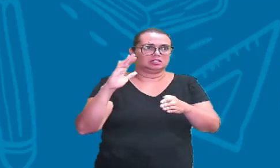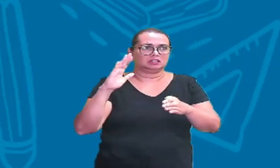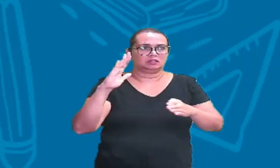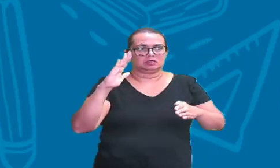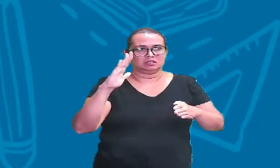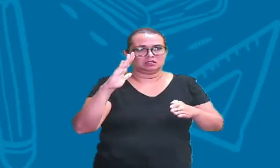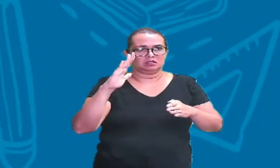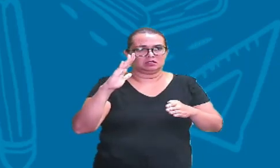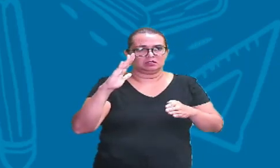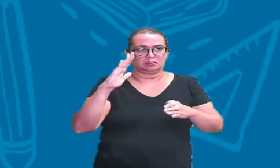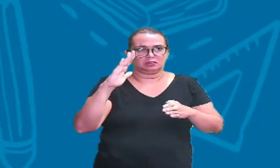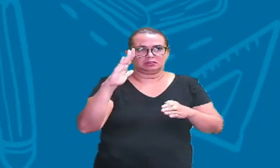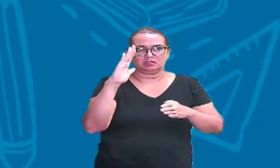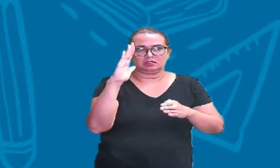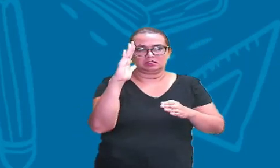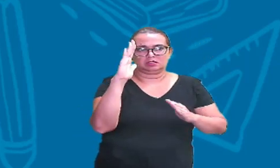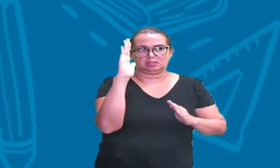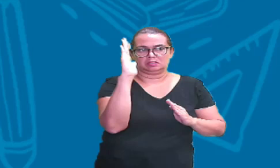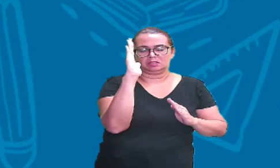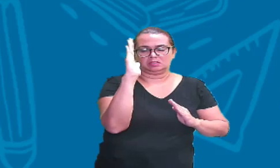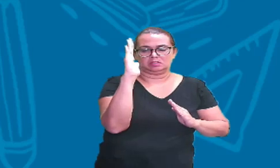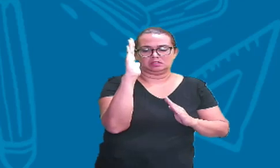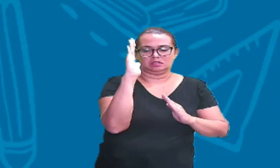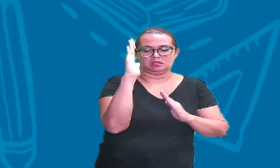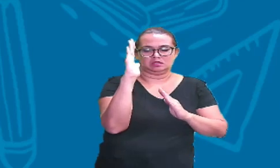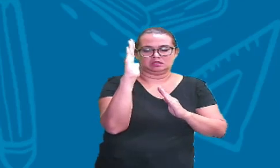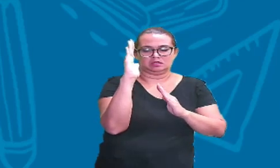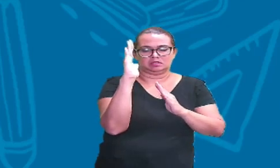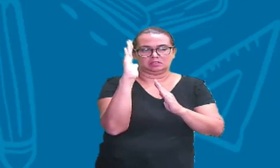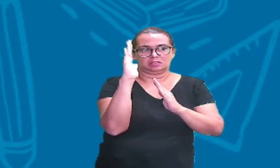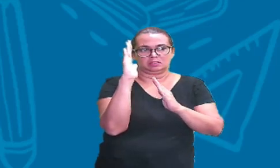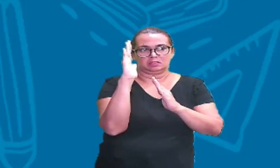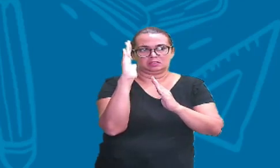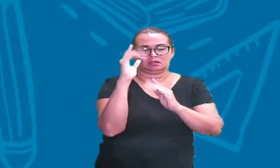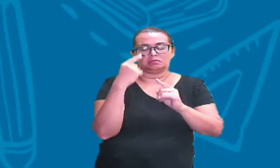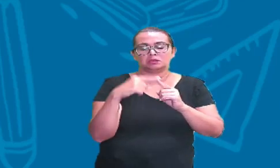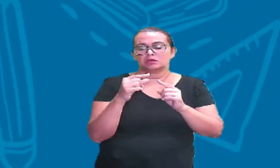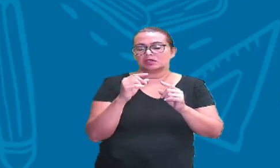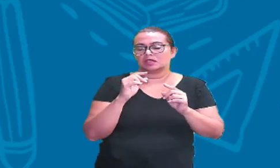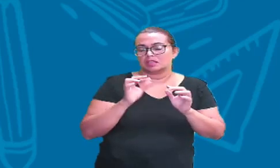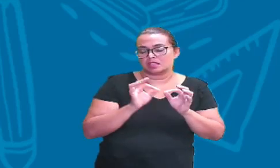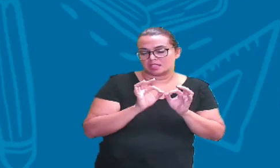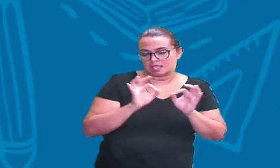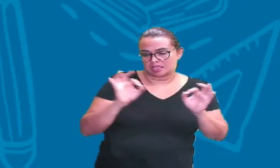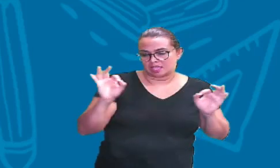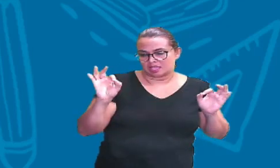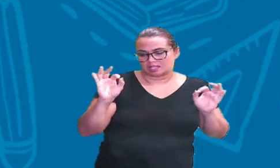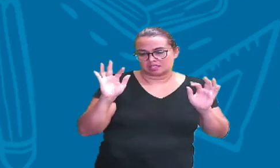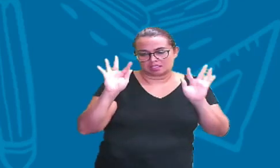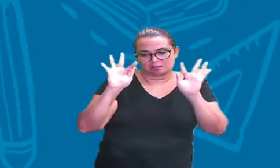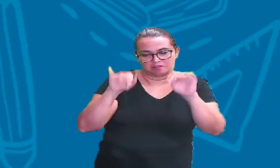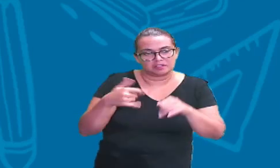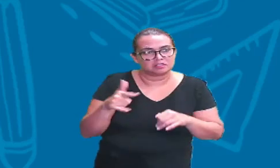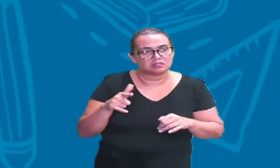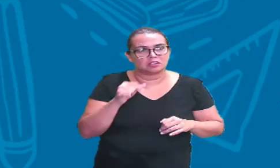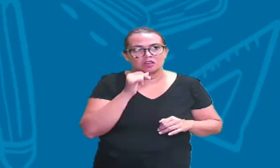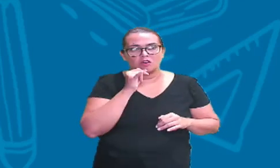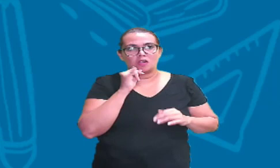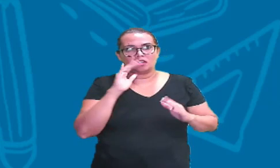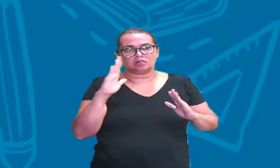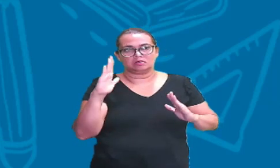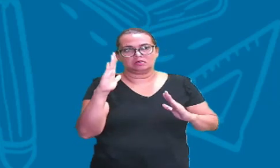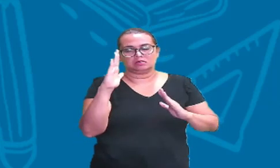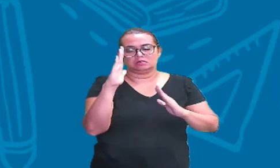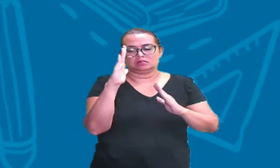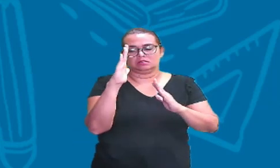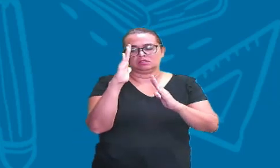mão aqui, ó, ela continue, ó, porque as retas, elas são infinitas. Ó, se eu continuar aqui, uma hora